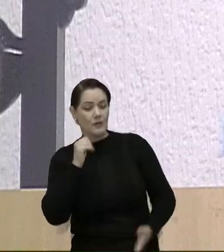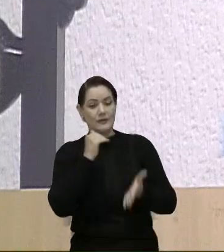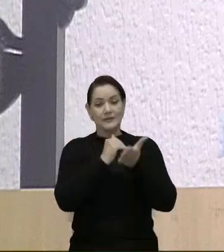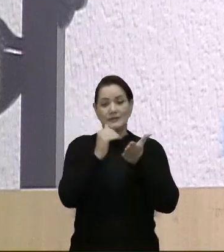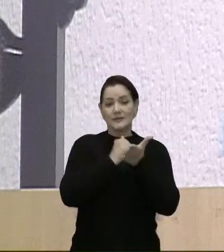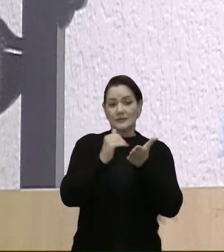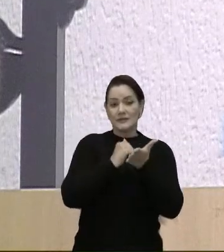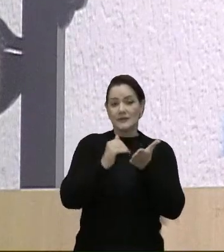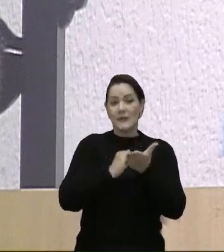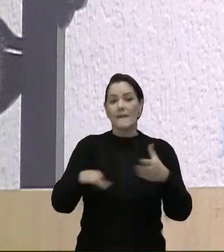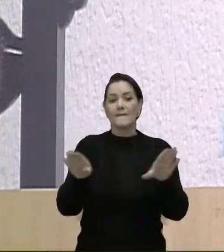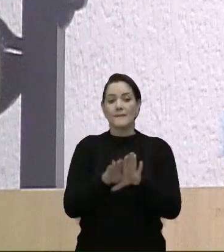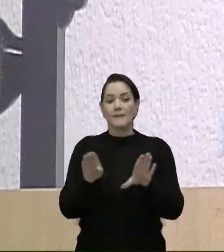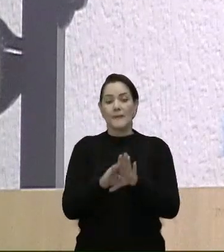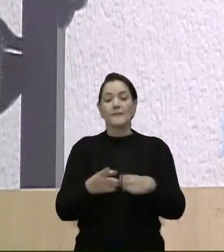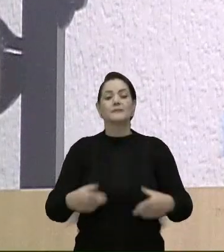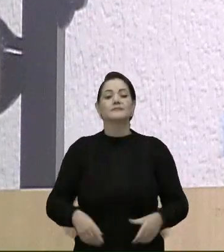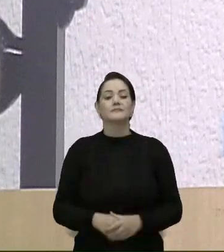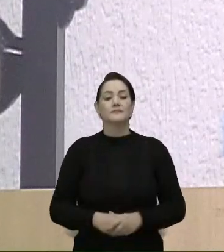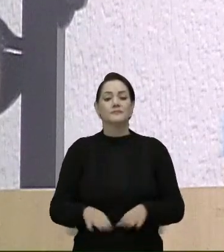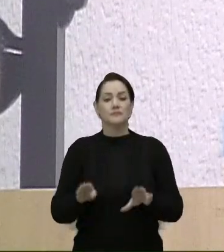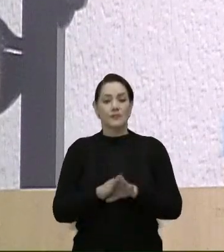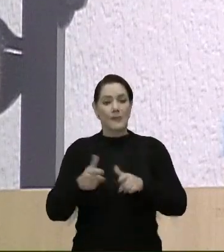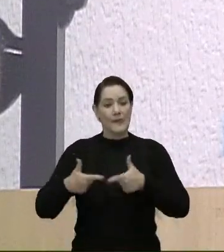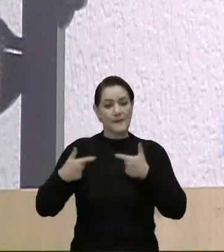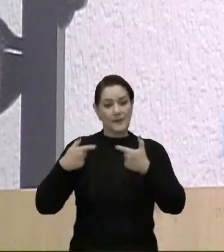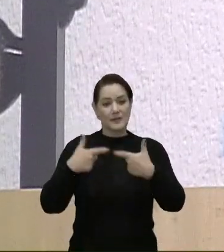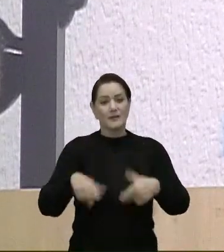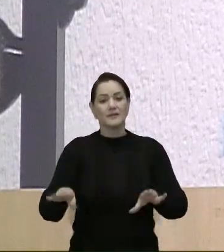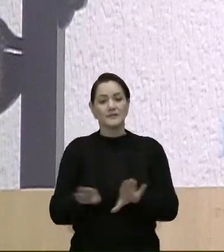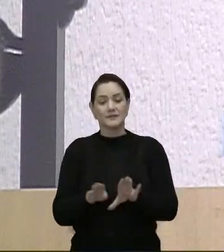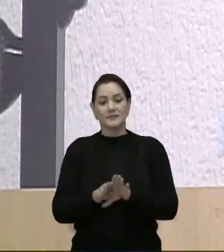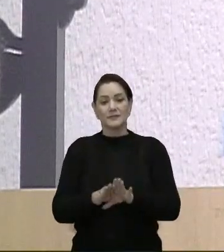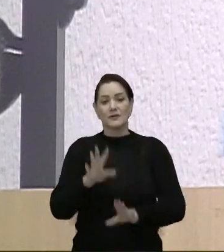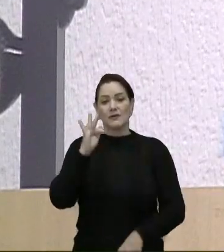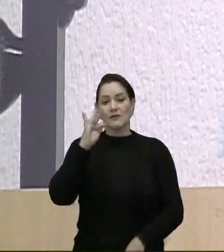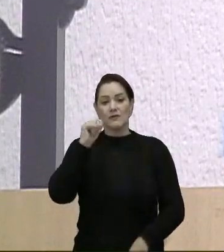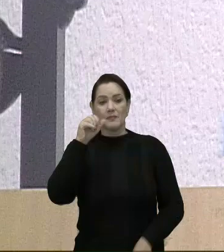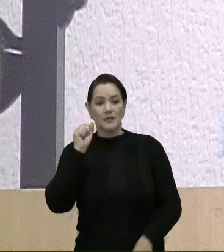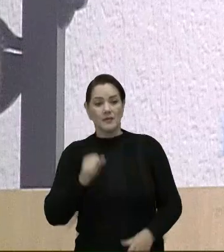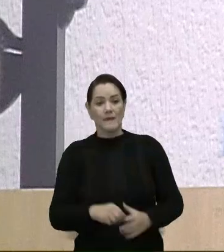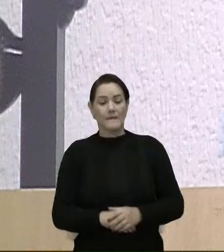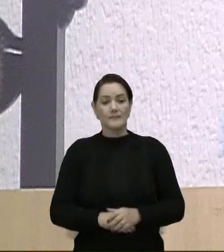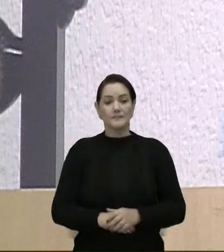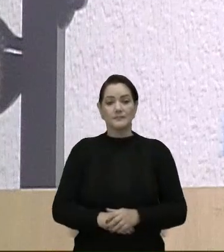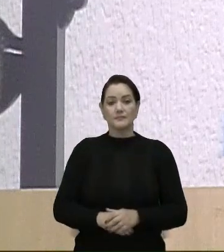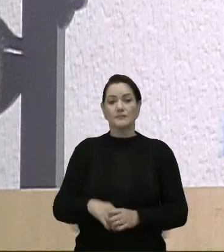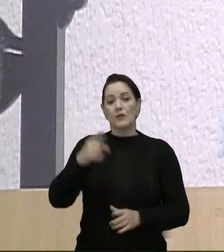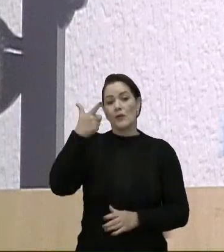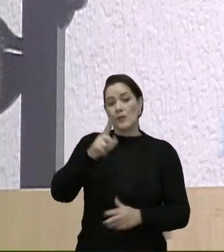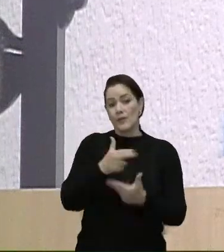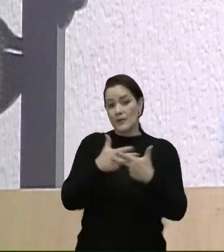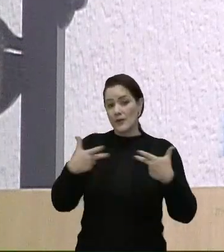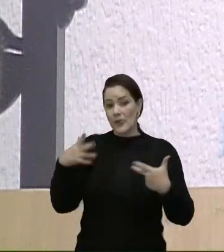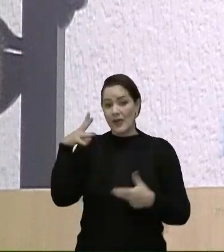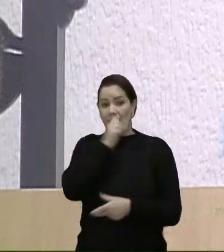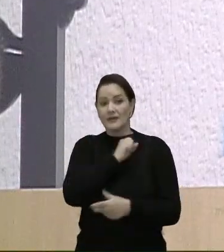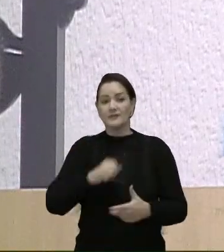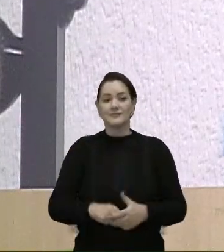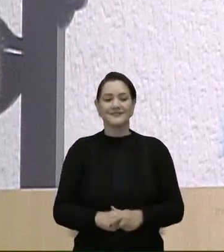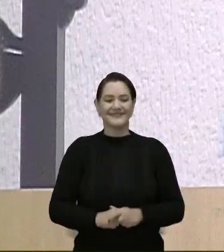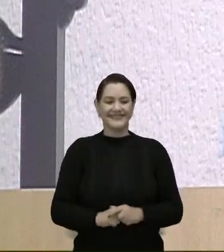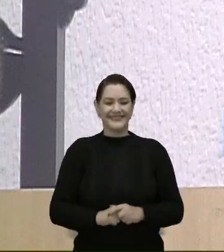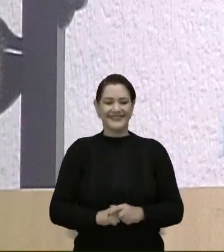secretária, e que também a gente continue batalhando por isso, né, Fábio, enquanto executivo. E a outra coisa, rapidamente, para acabar,